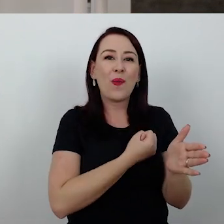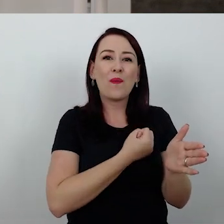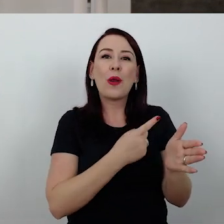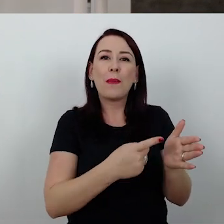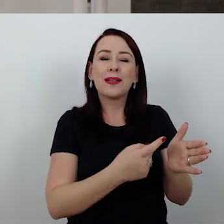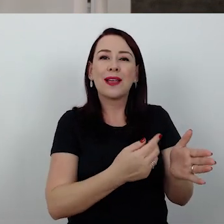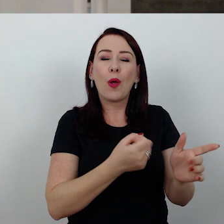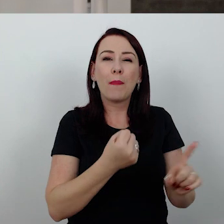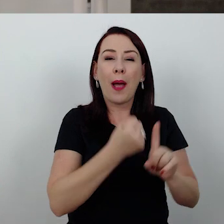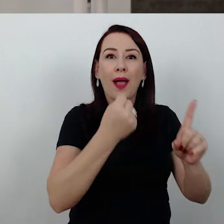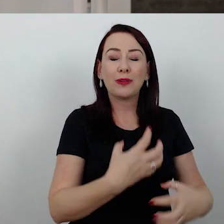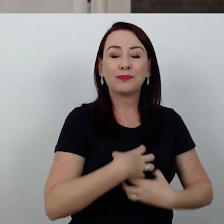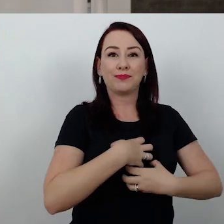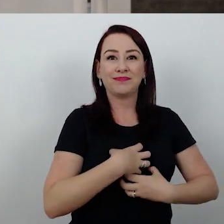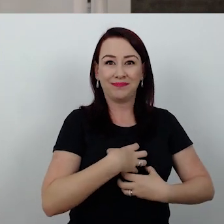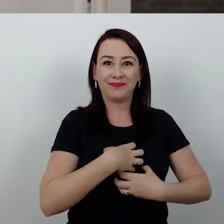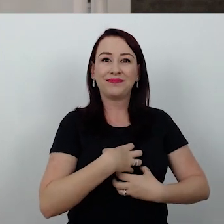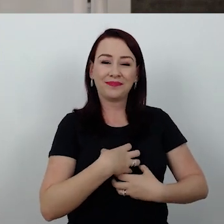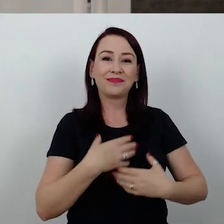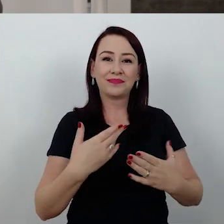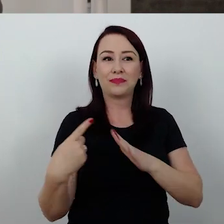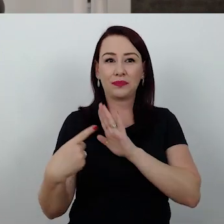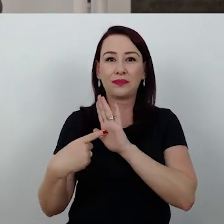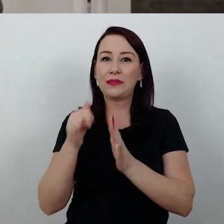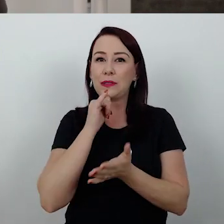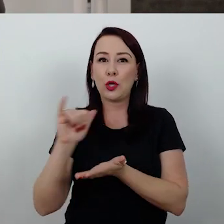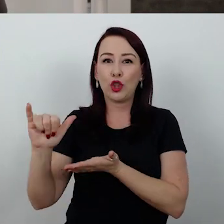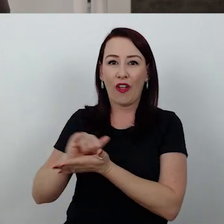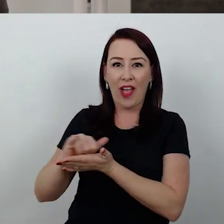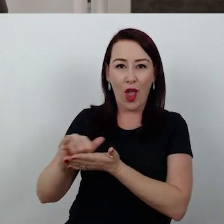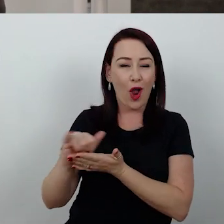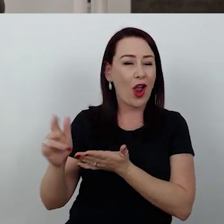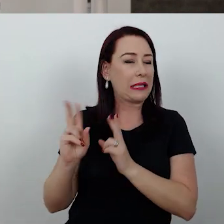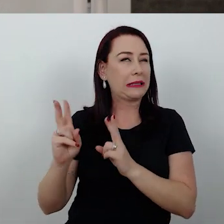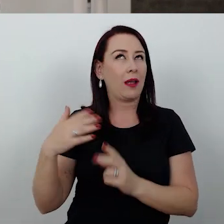impacto mesmo, né? E aí ela trouxe o exemplo de Nova York, é um exemplo que eu